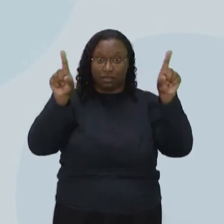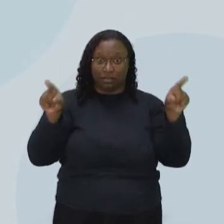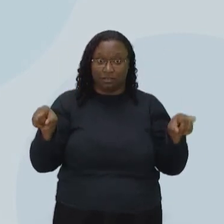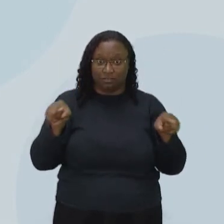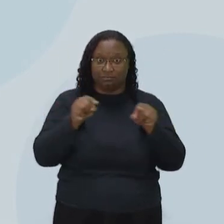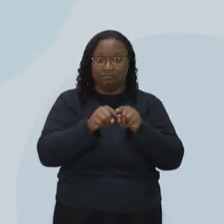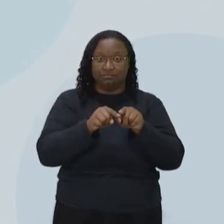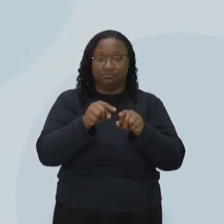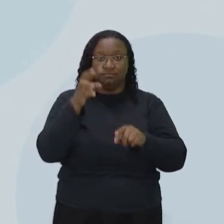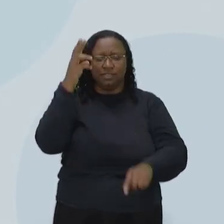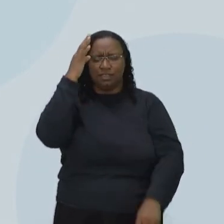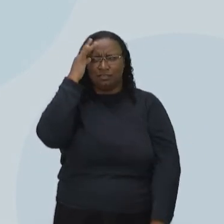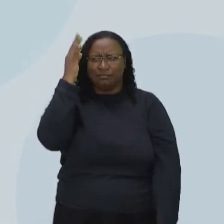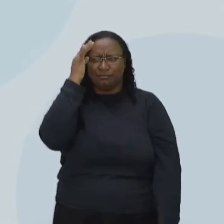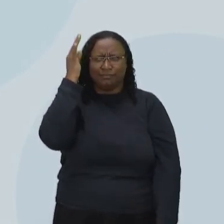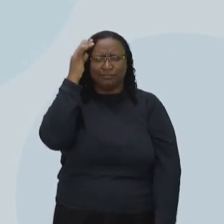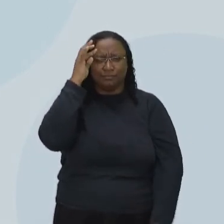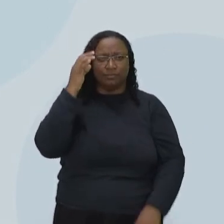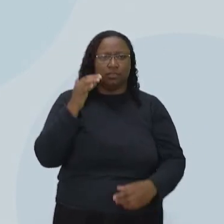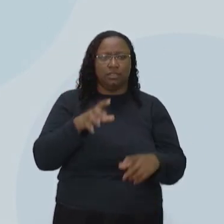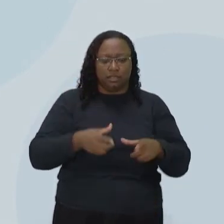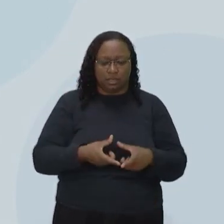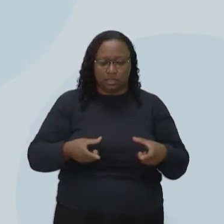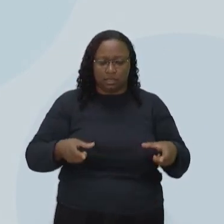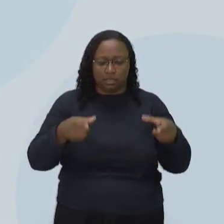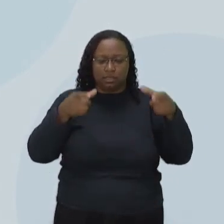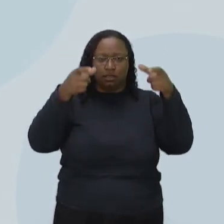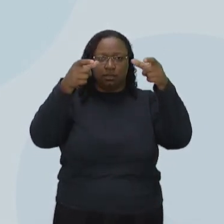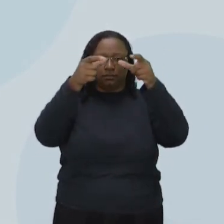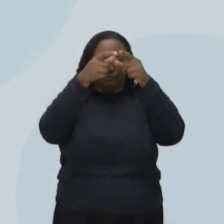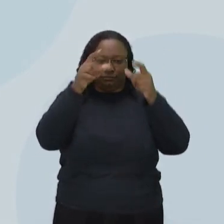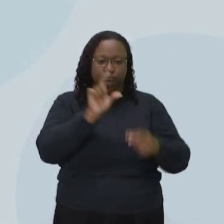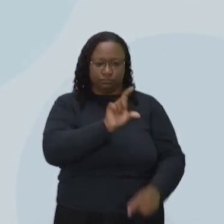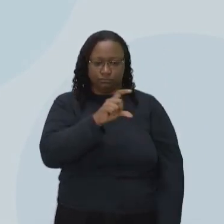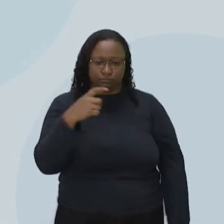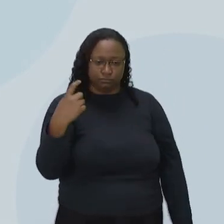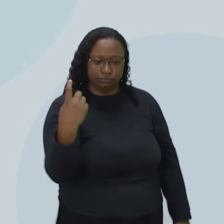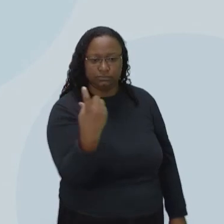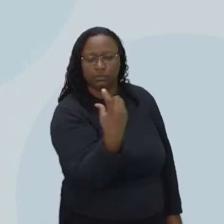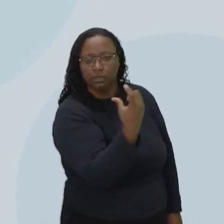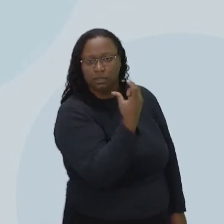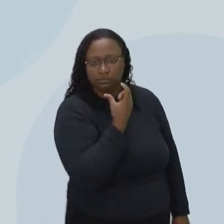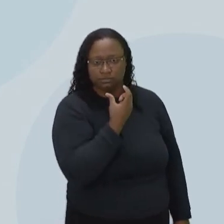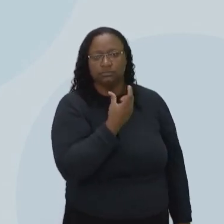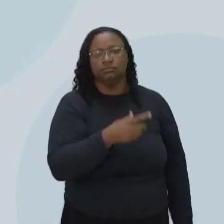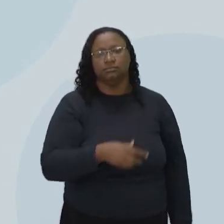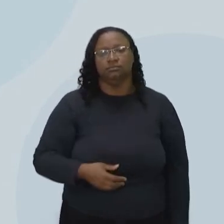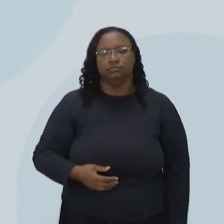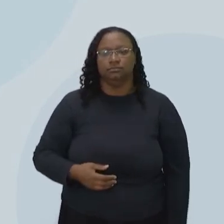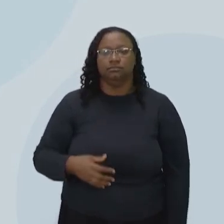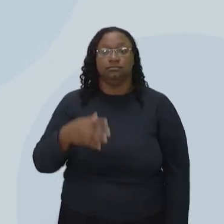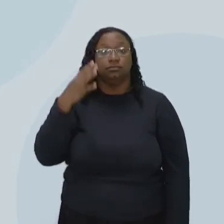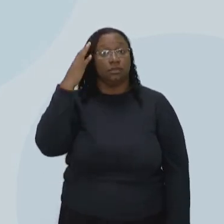garrafa. E aí eu vou considerar, adivinha, para 40 mil